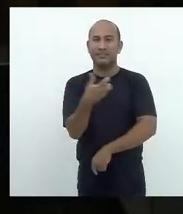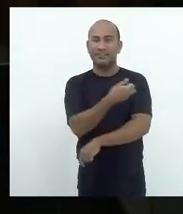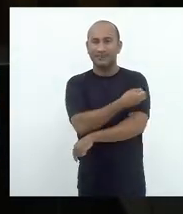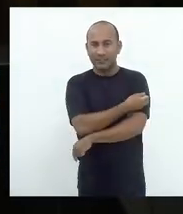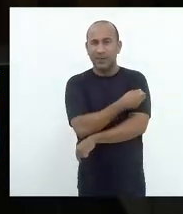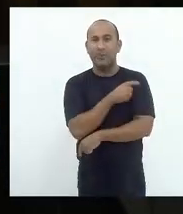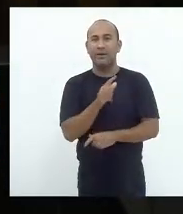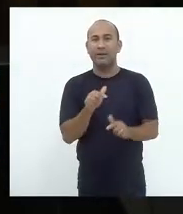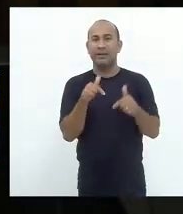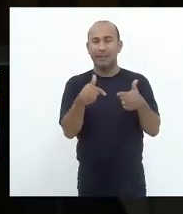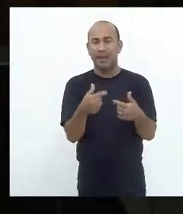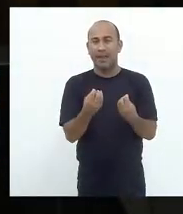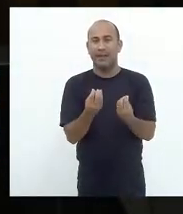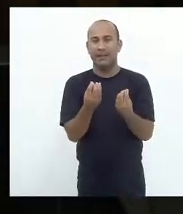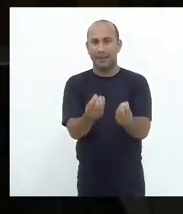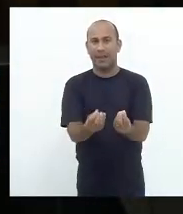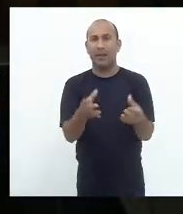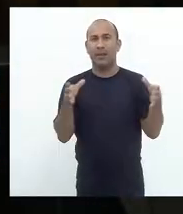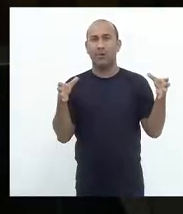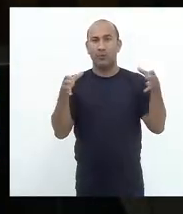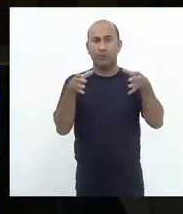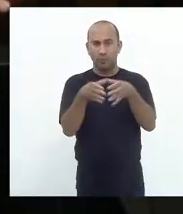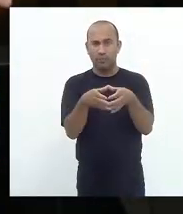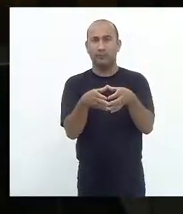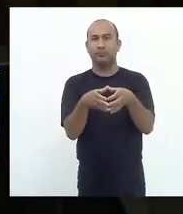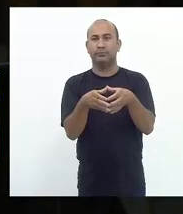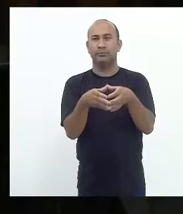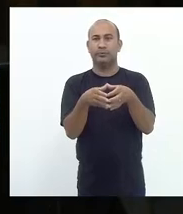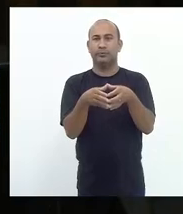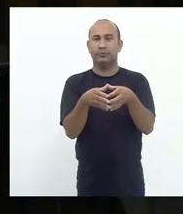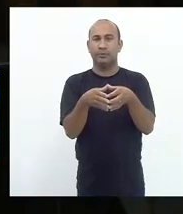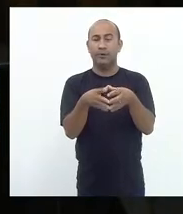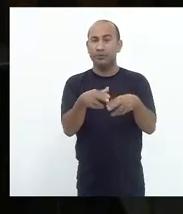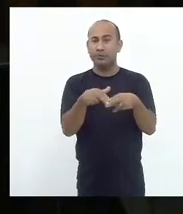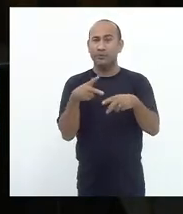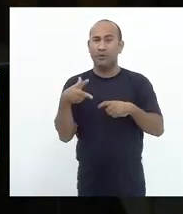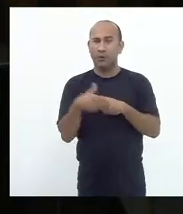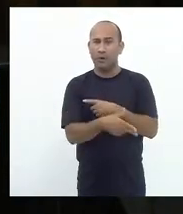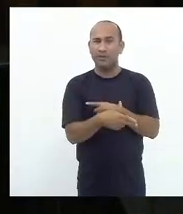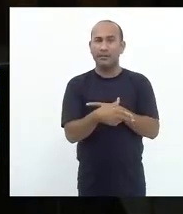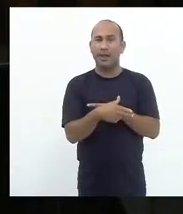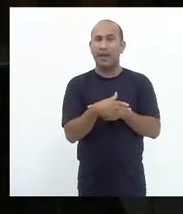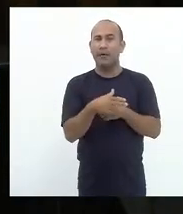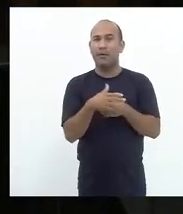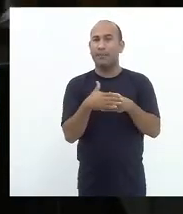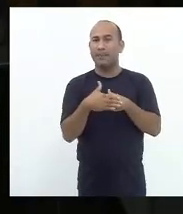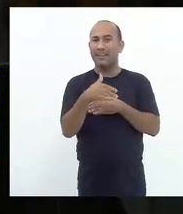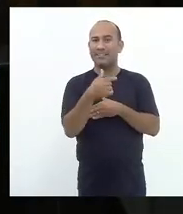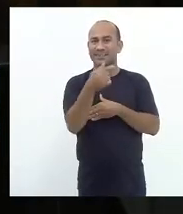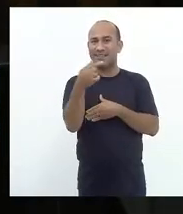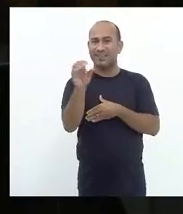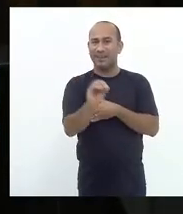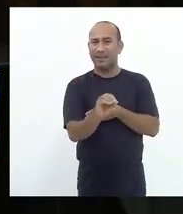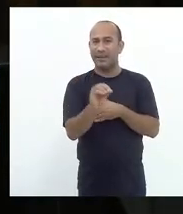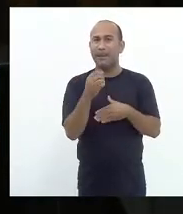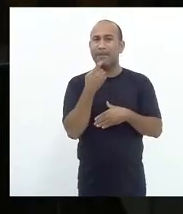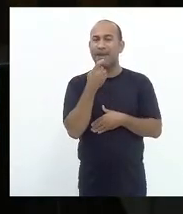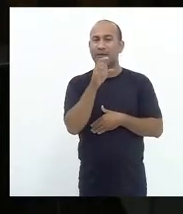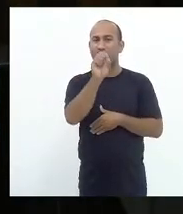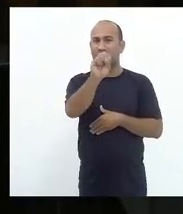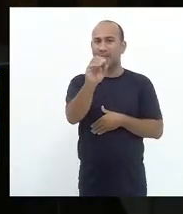de fato, uma imunidade coletiva, o corte da vacinação, é quando ultrapassa 70%, chega próximo aos